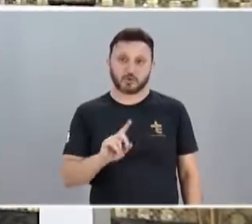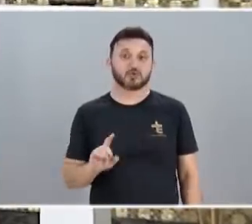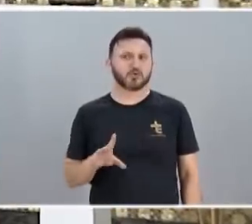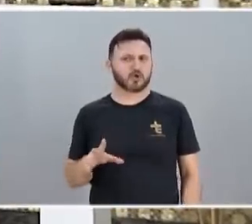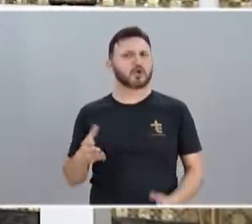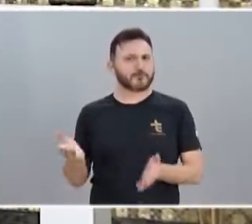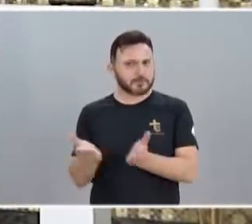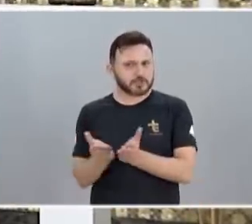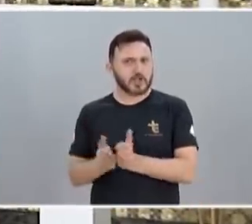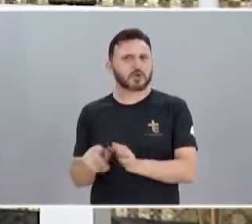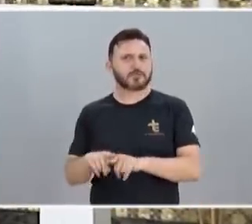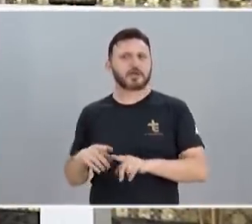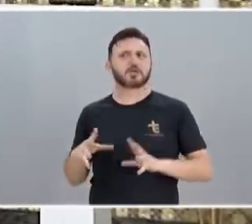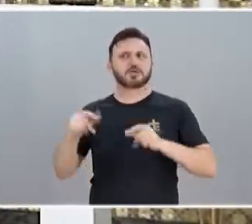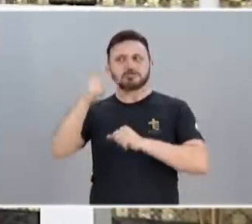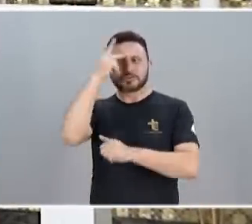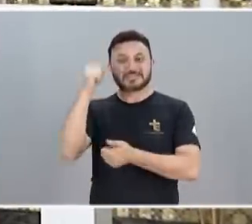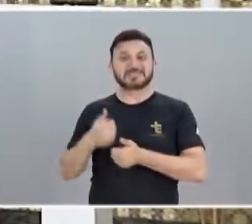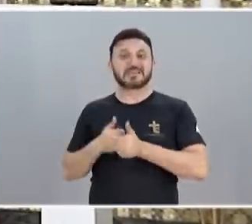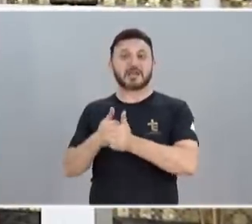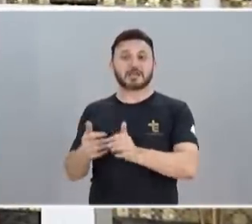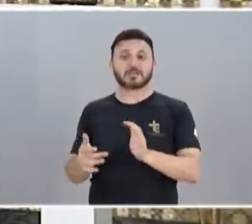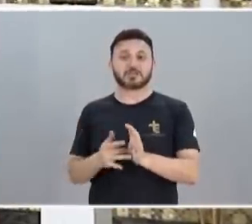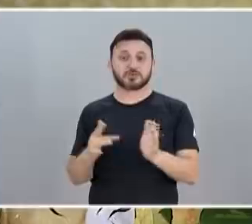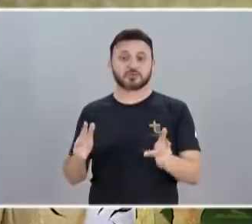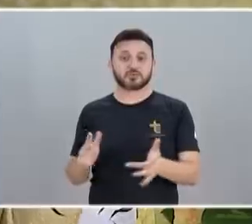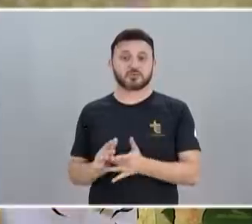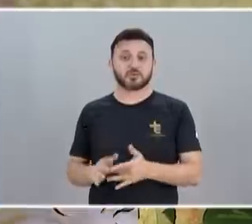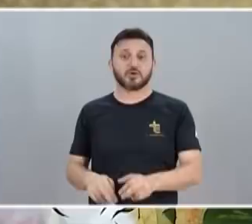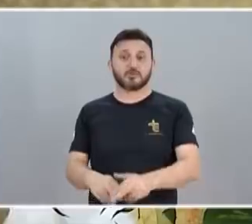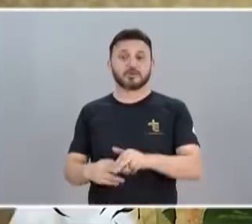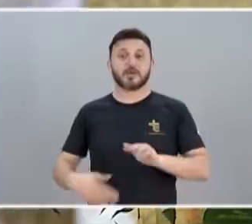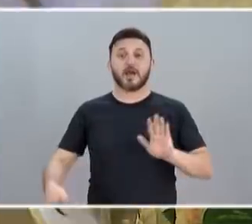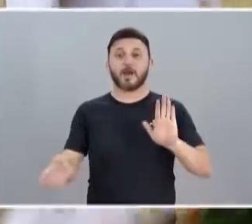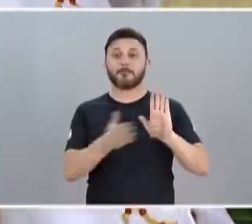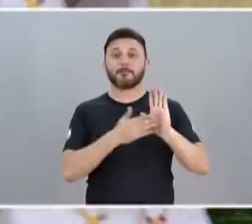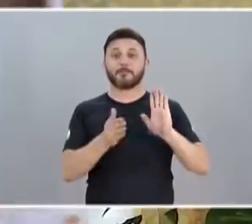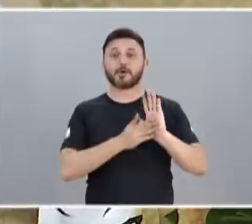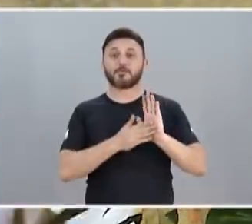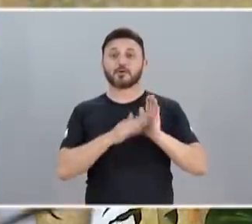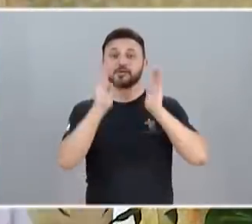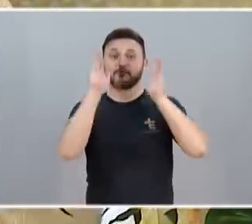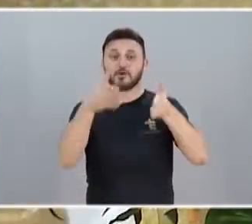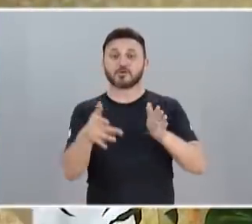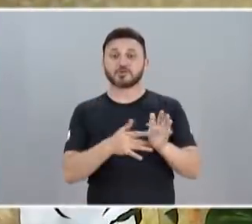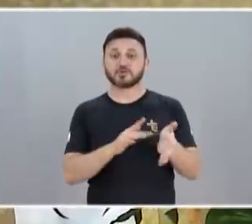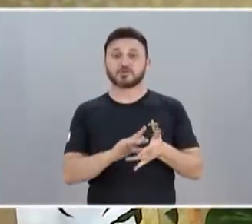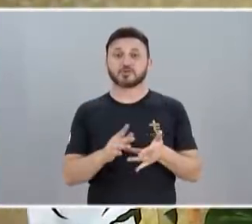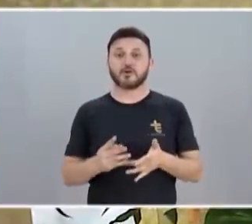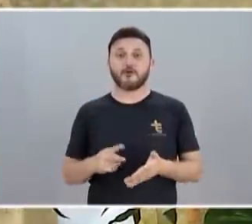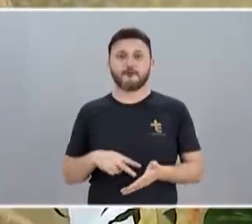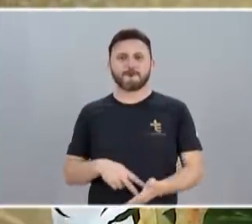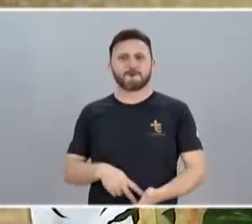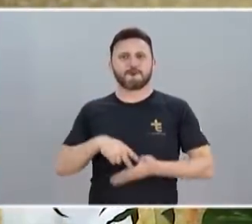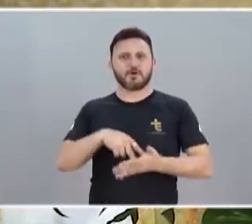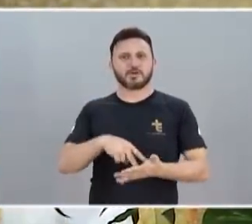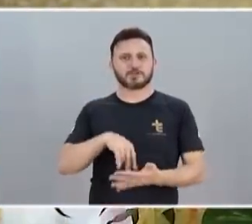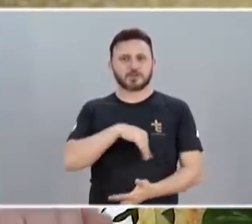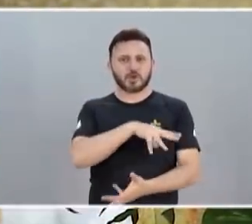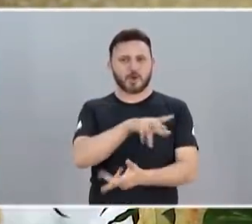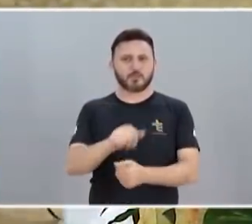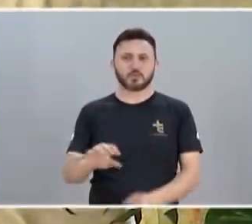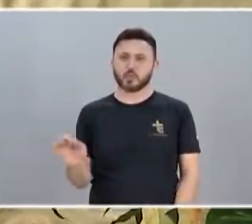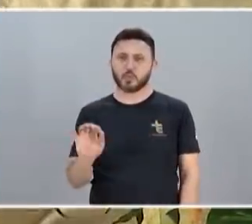Jesus, a pessoa, a proposta de Jesus Cristo não ganha força no mundo. Porque nós